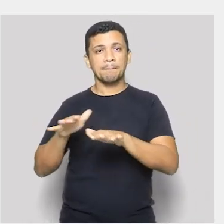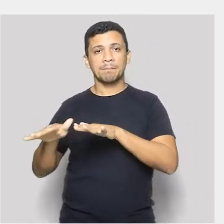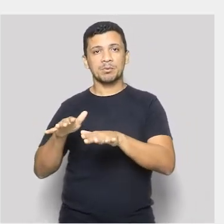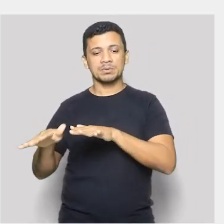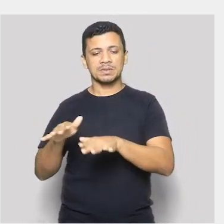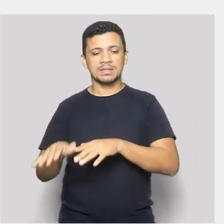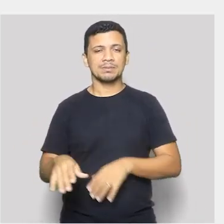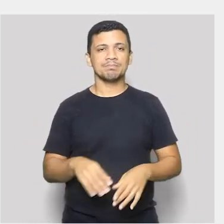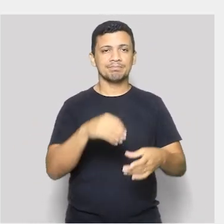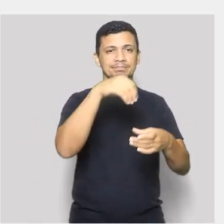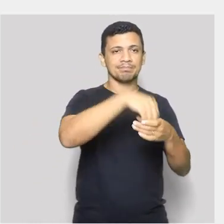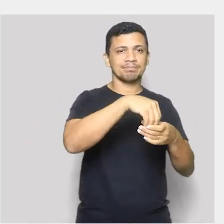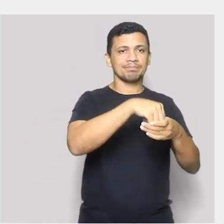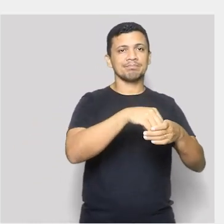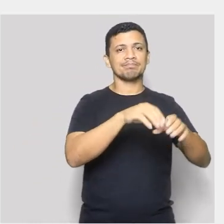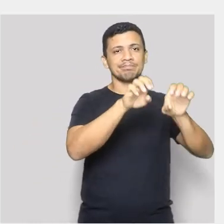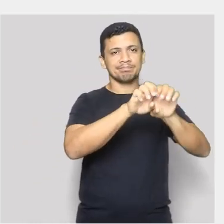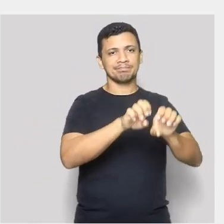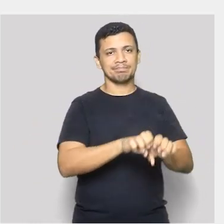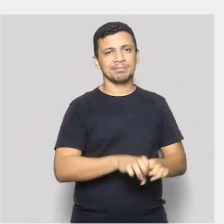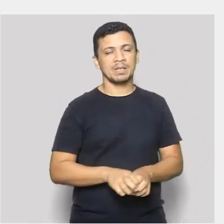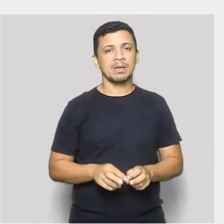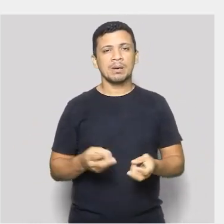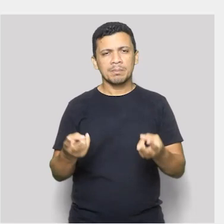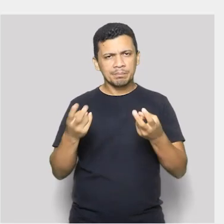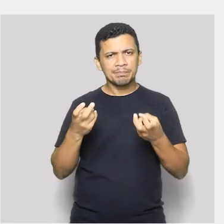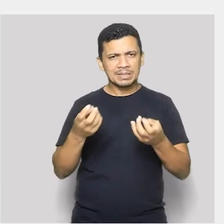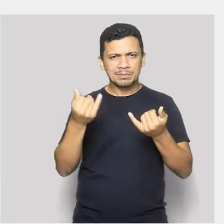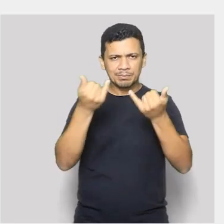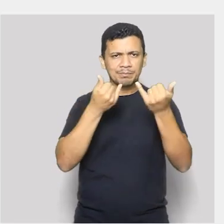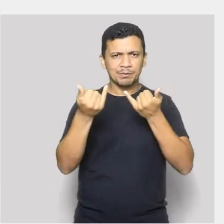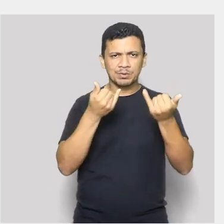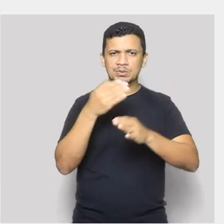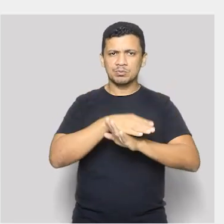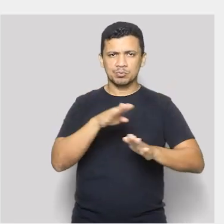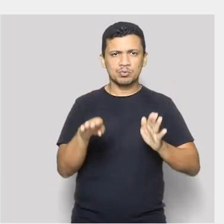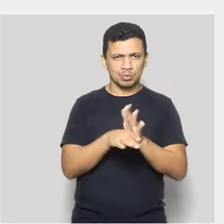mobilidade e infraestrutura. Percebam que todas essas informações